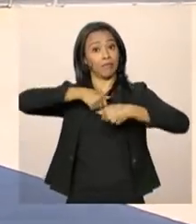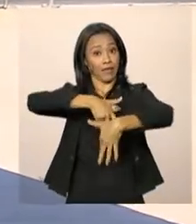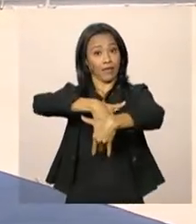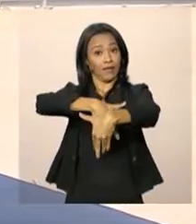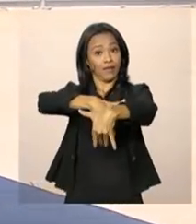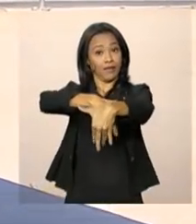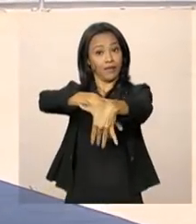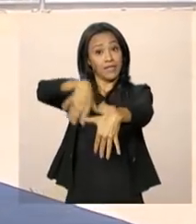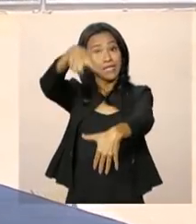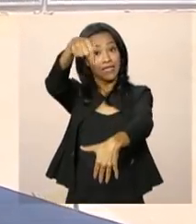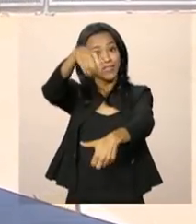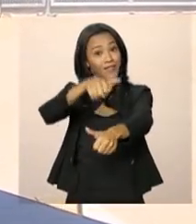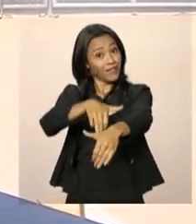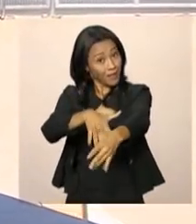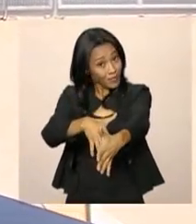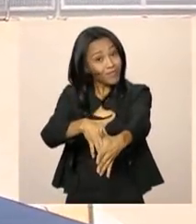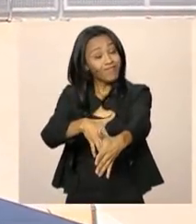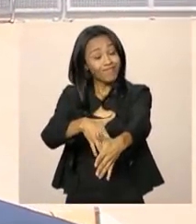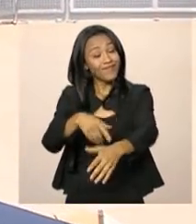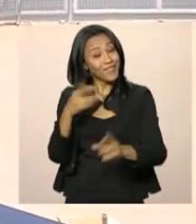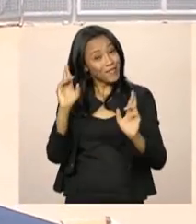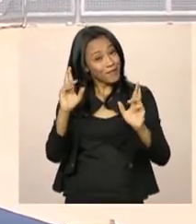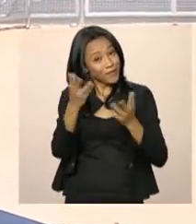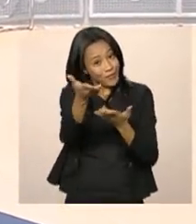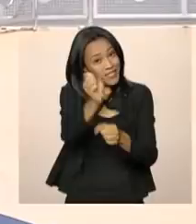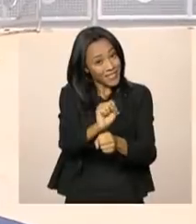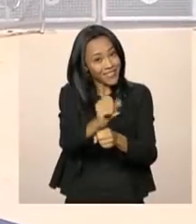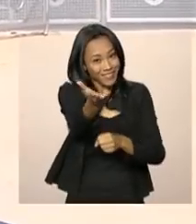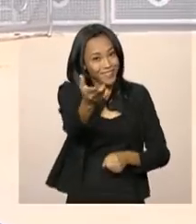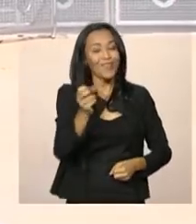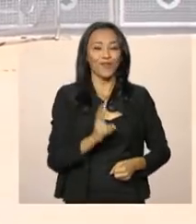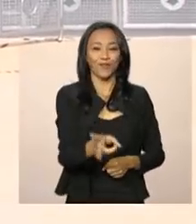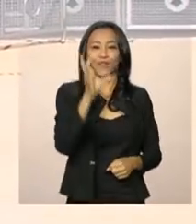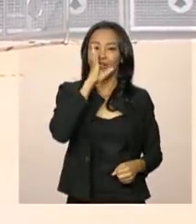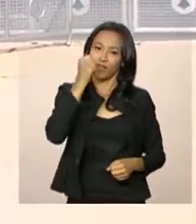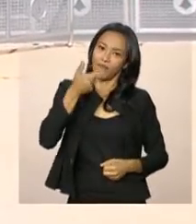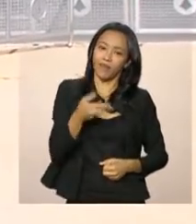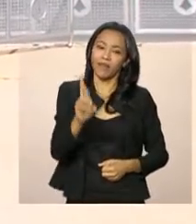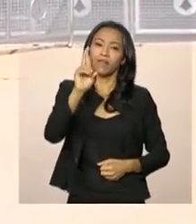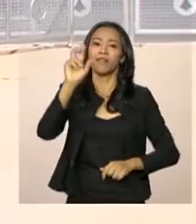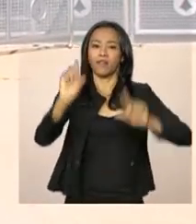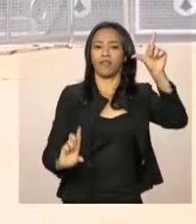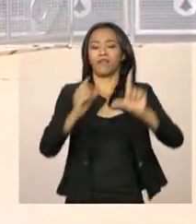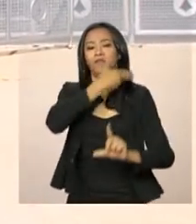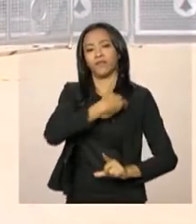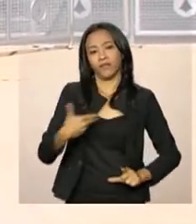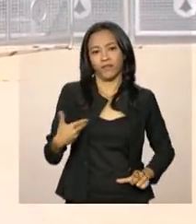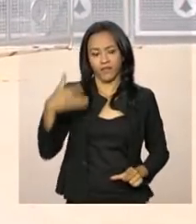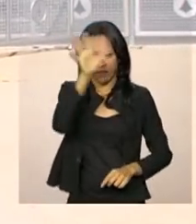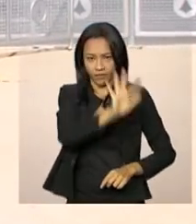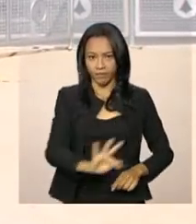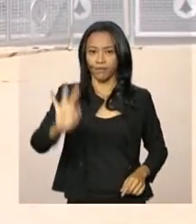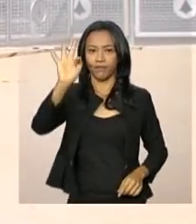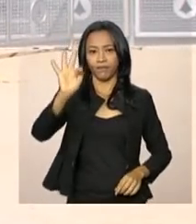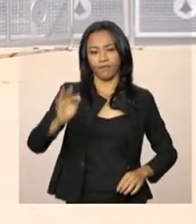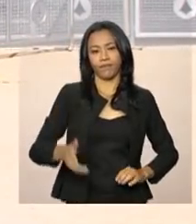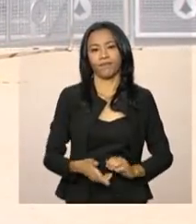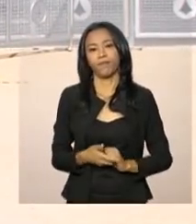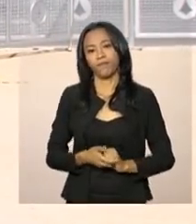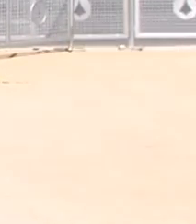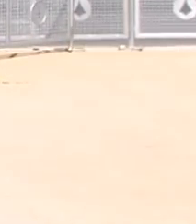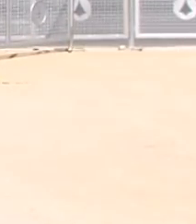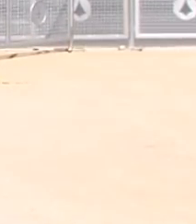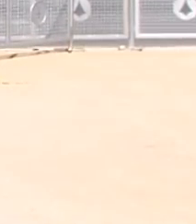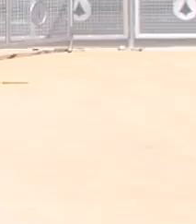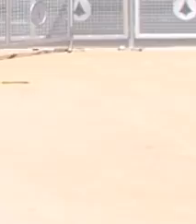de 7 de setembro. E nós contamos com você. Continue com a gente na NBR, a TV do Governo Federal.